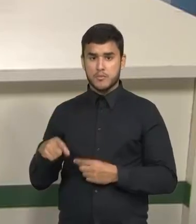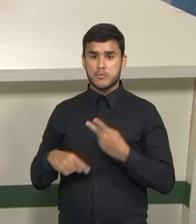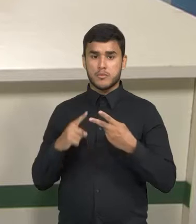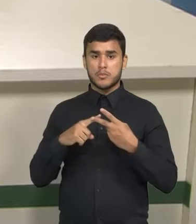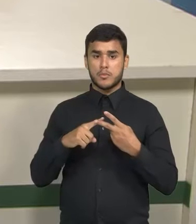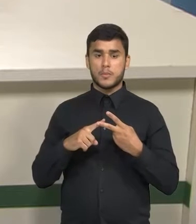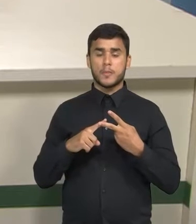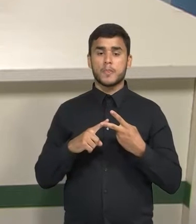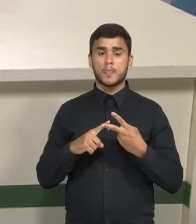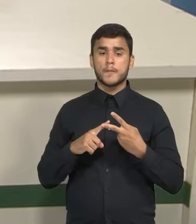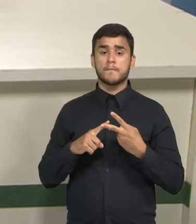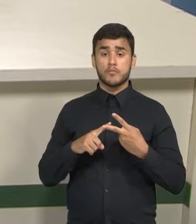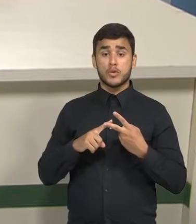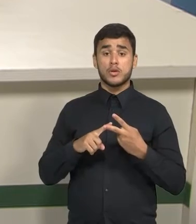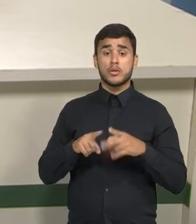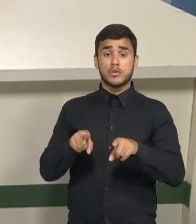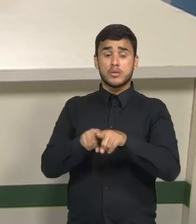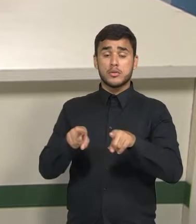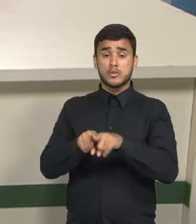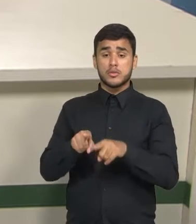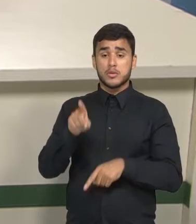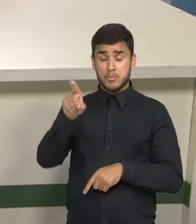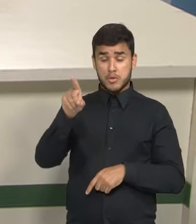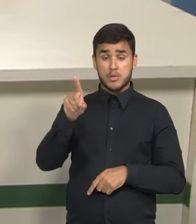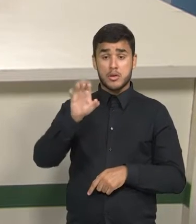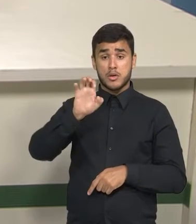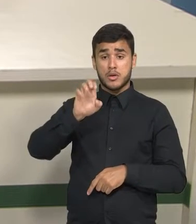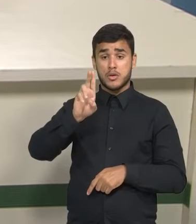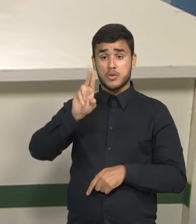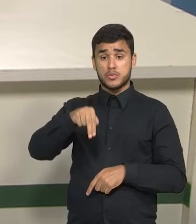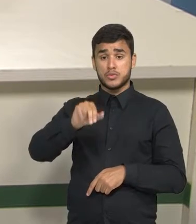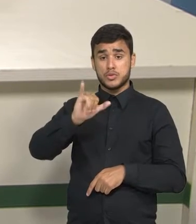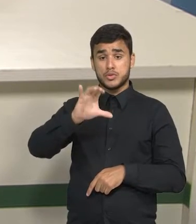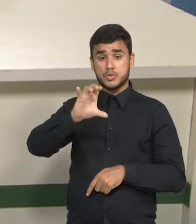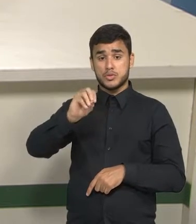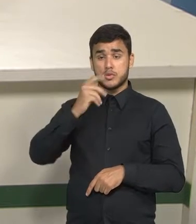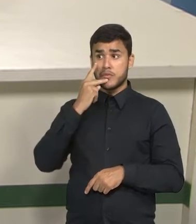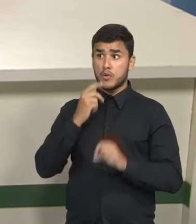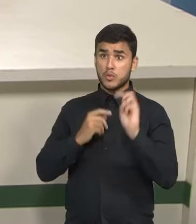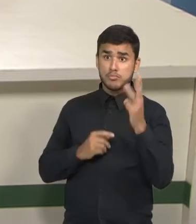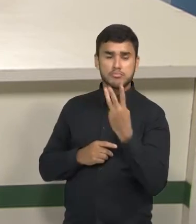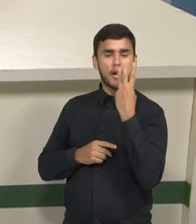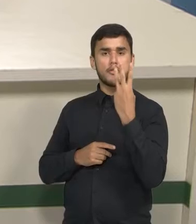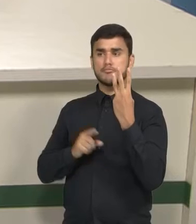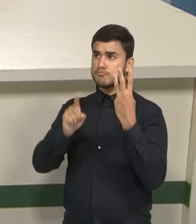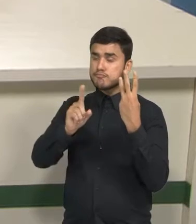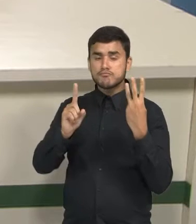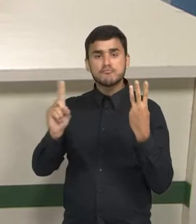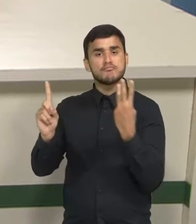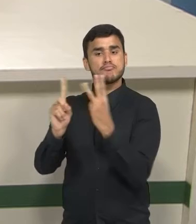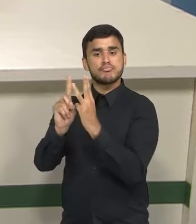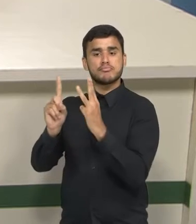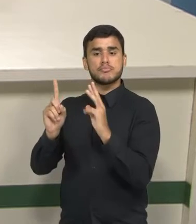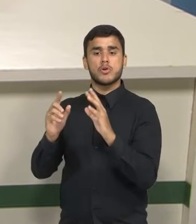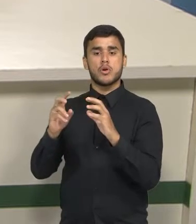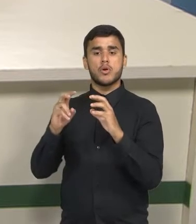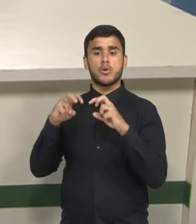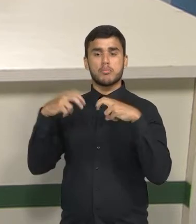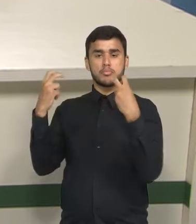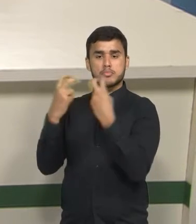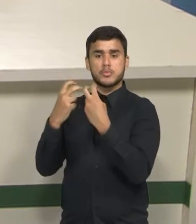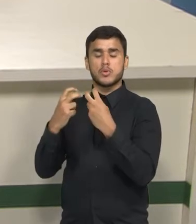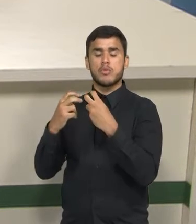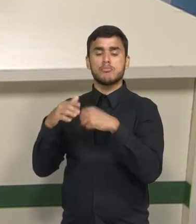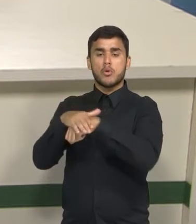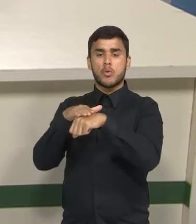do tribunal. Ele levou os 3 poderes para Brasília. E lá E também, ele como e lá chefe também, executivo. e lá também o presidente do Senado cearense, Nelson de